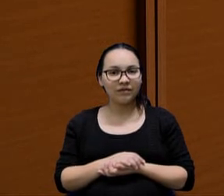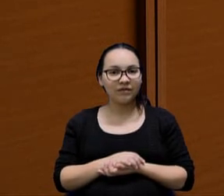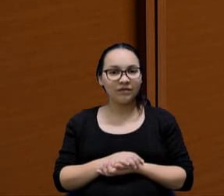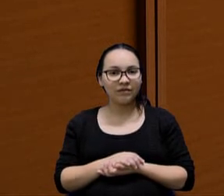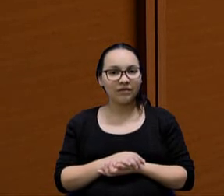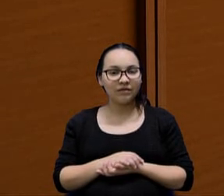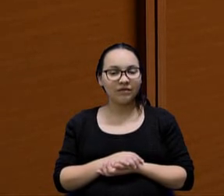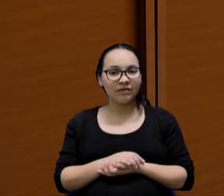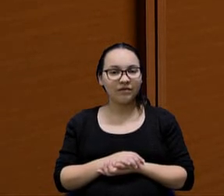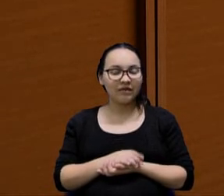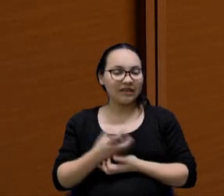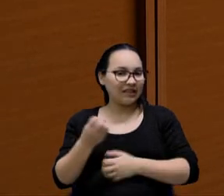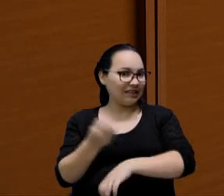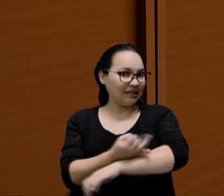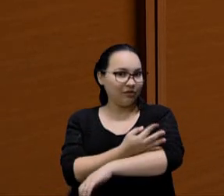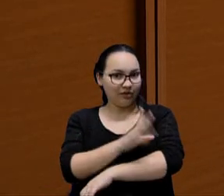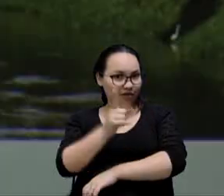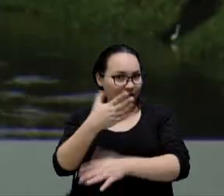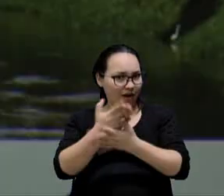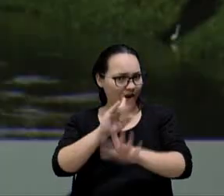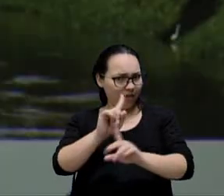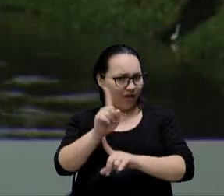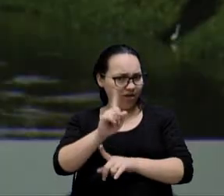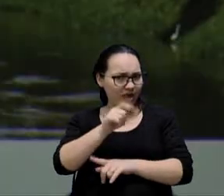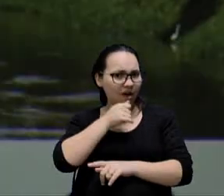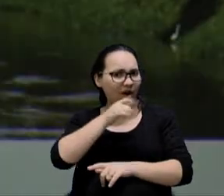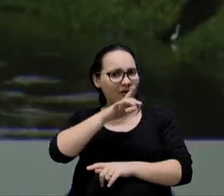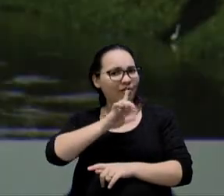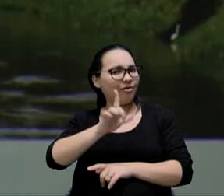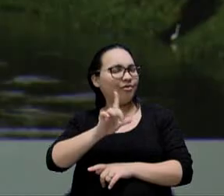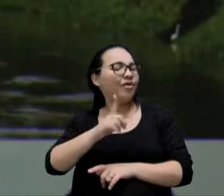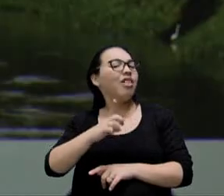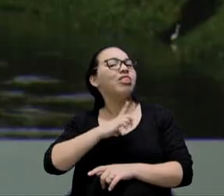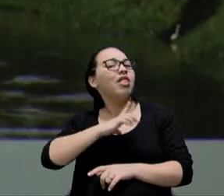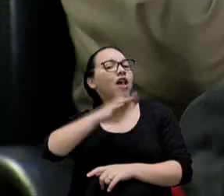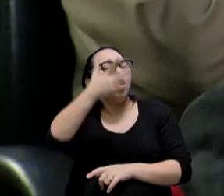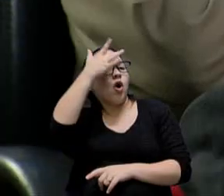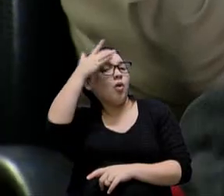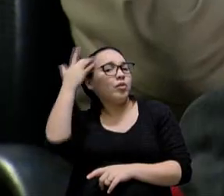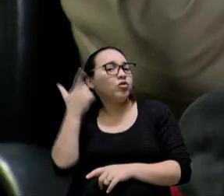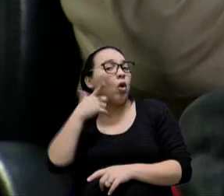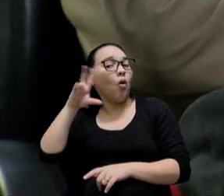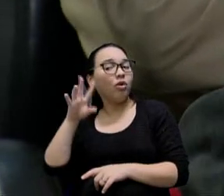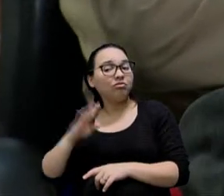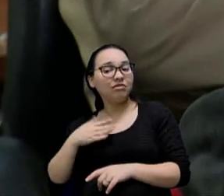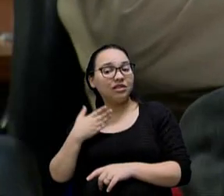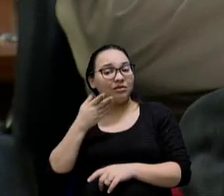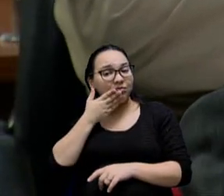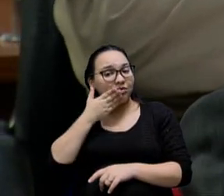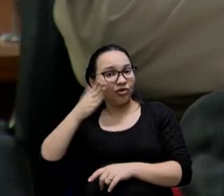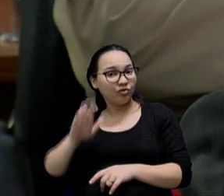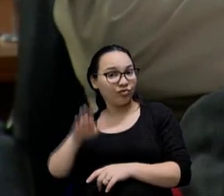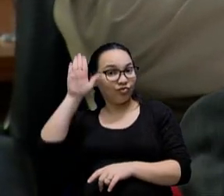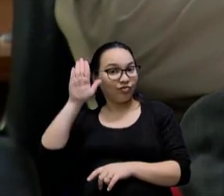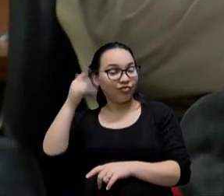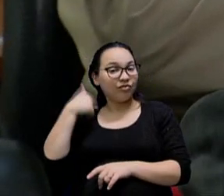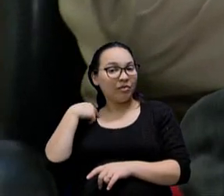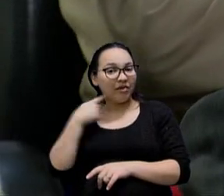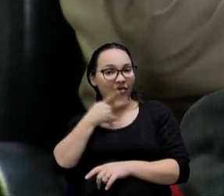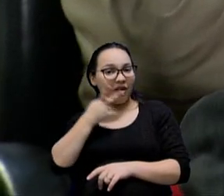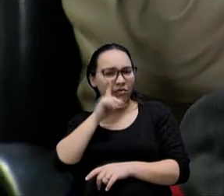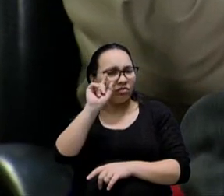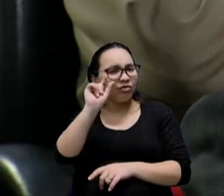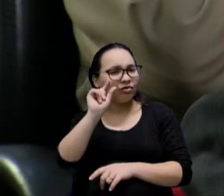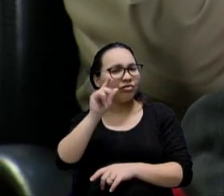Mas as emoções não acabam por aí, doutor Osmar. Teve outra pessoa que se candidatou para vir aqui falar um pouquinho do